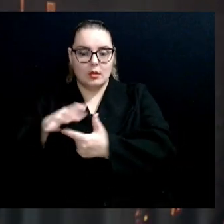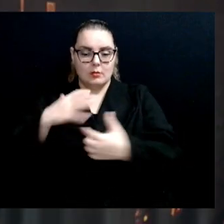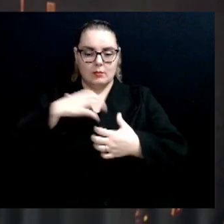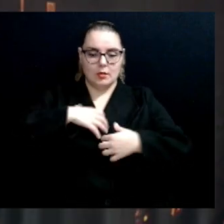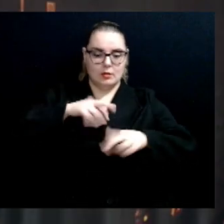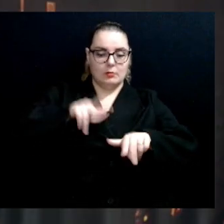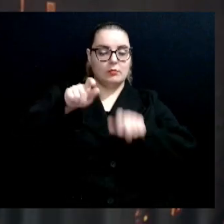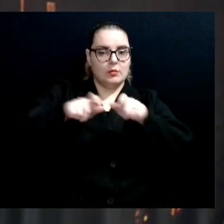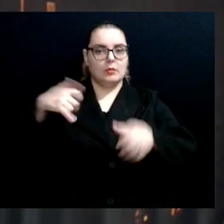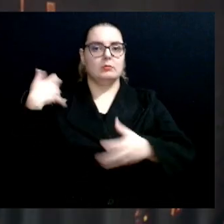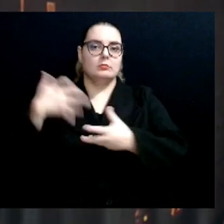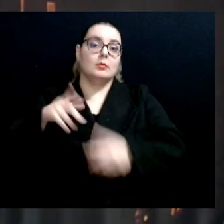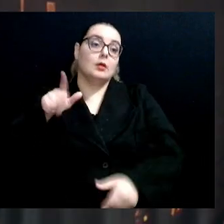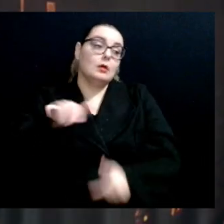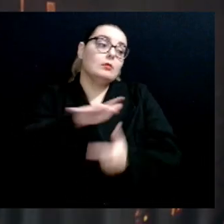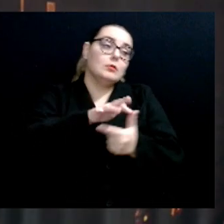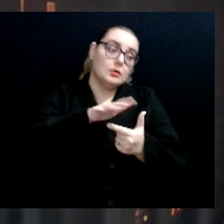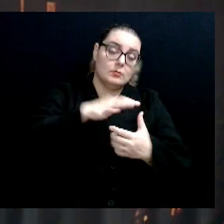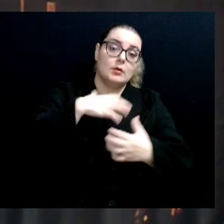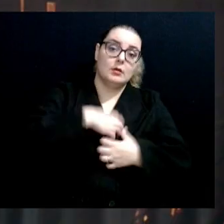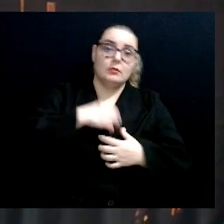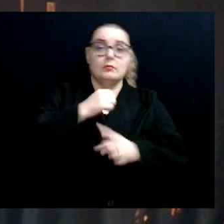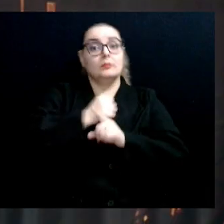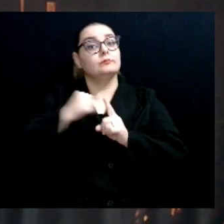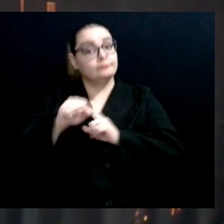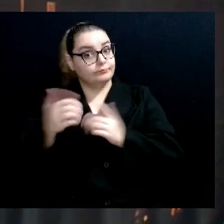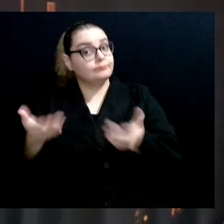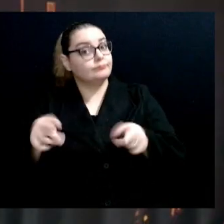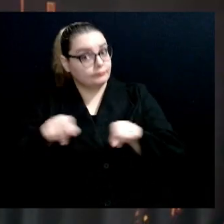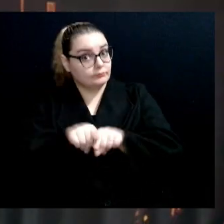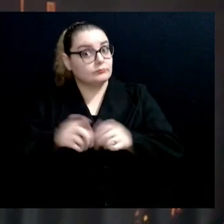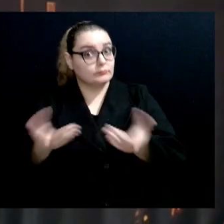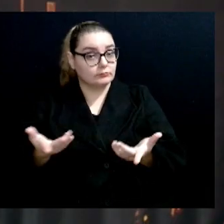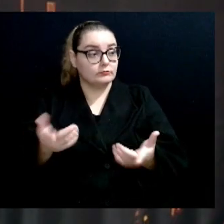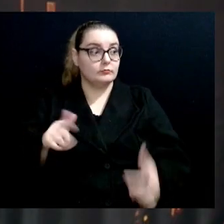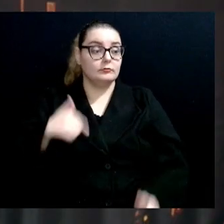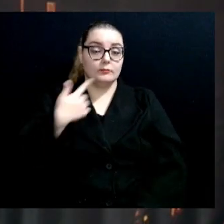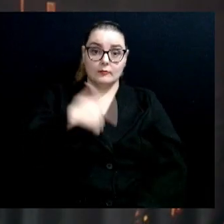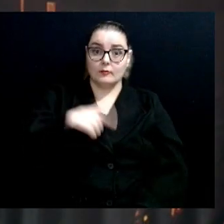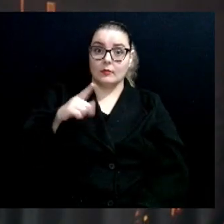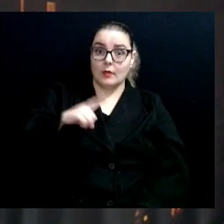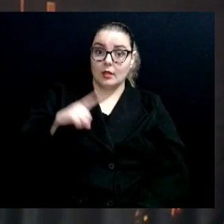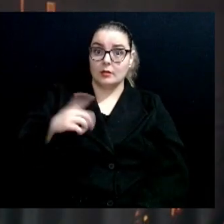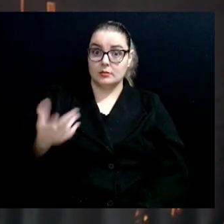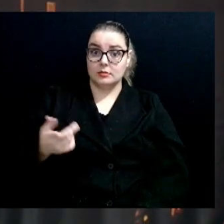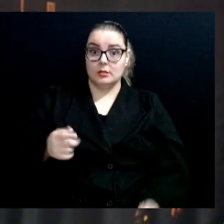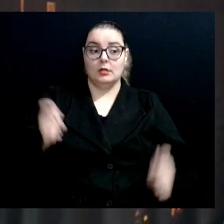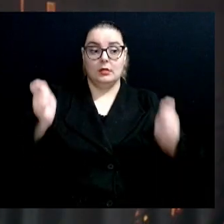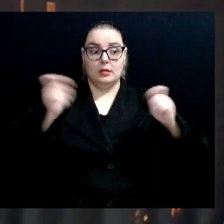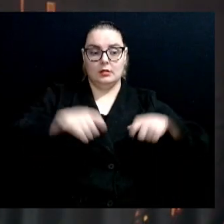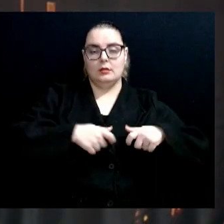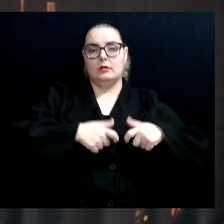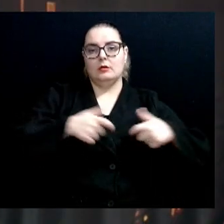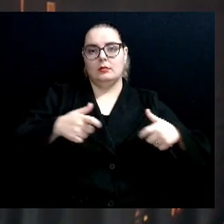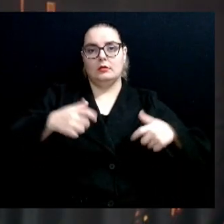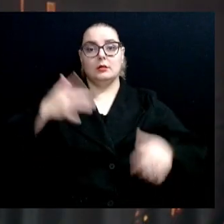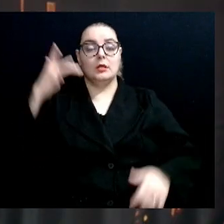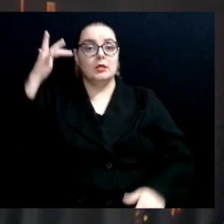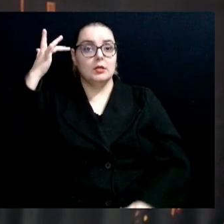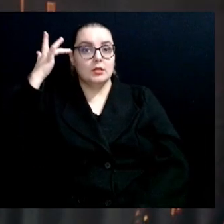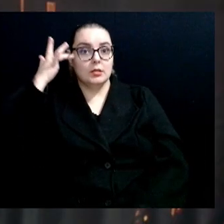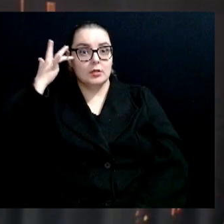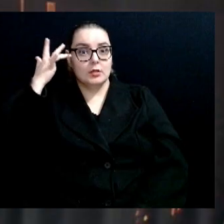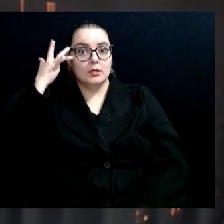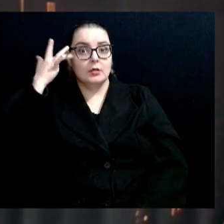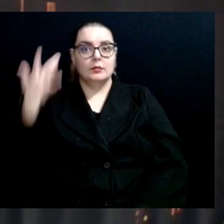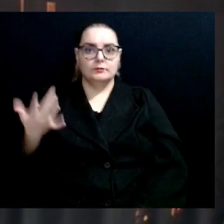idosa, é um letramento emocional para a sociedade, né, da gente ter uma capacidade de amadurecimento que vá